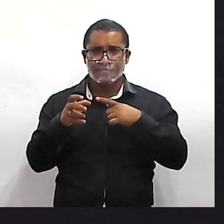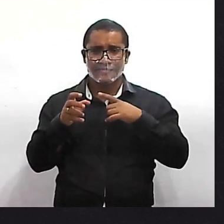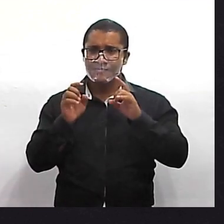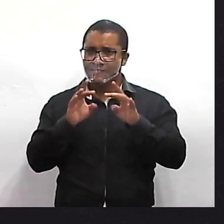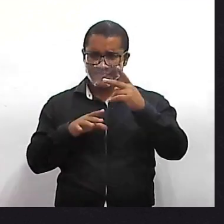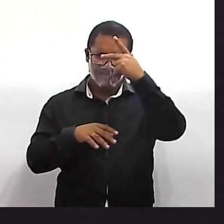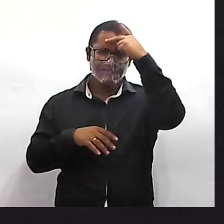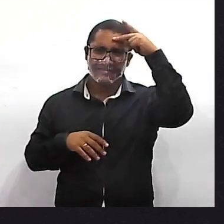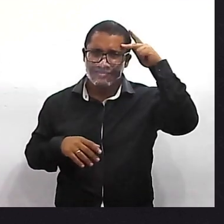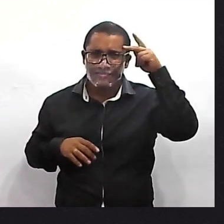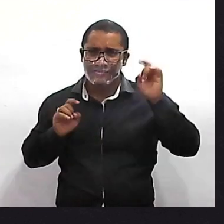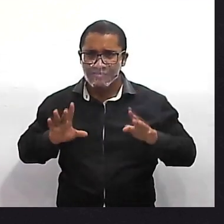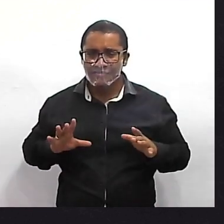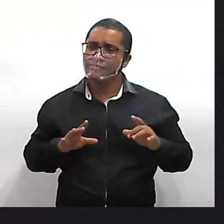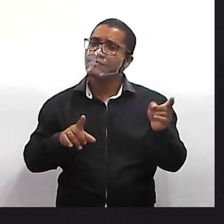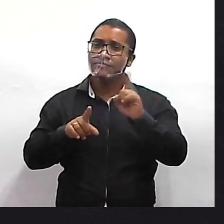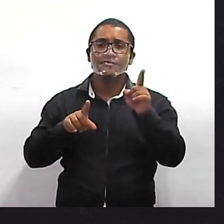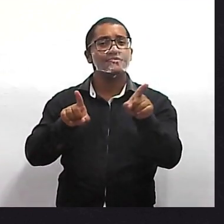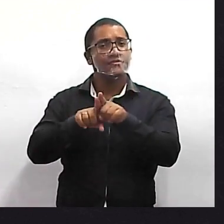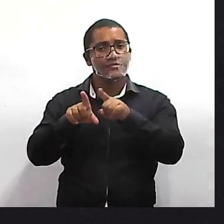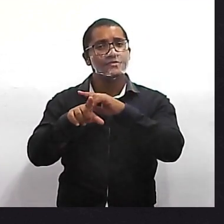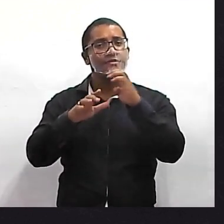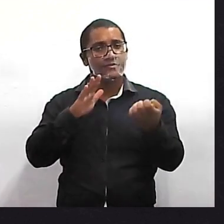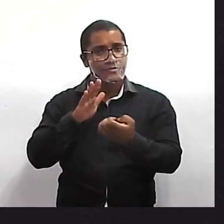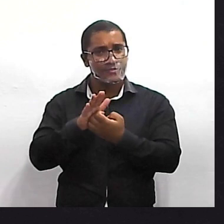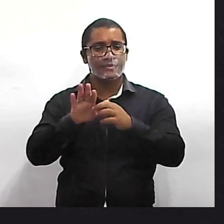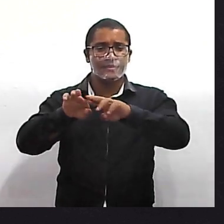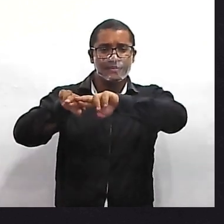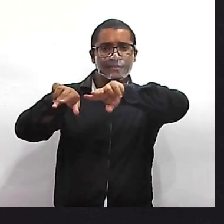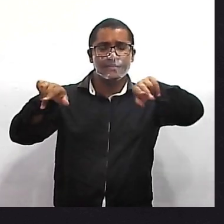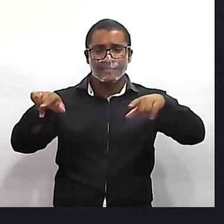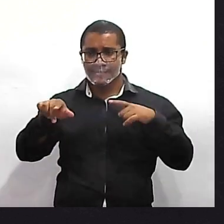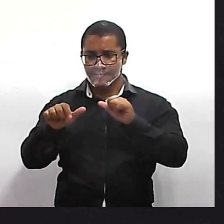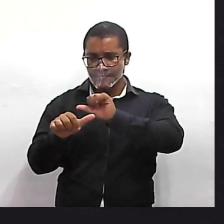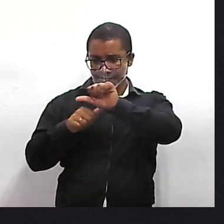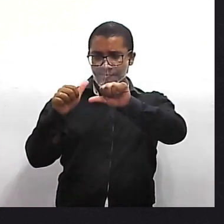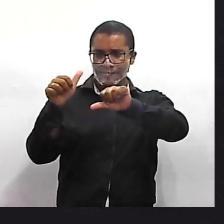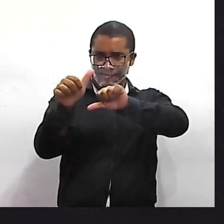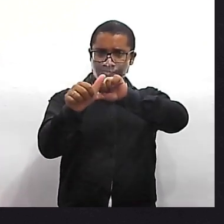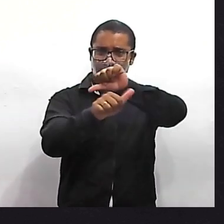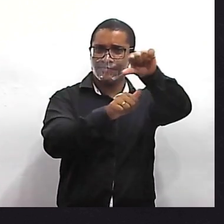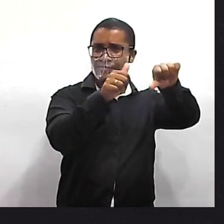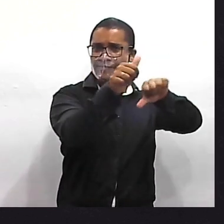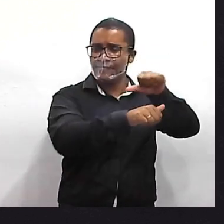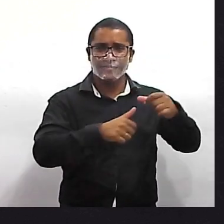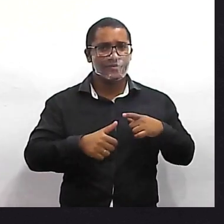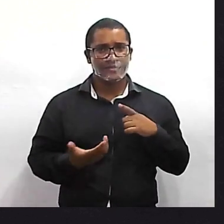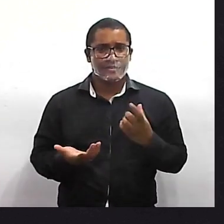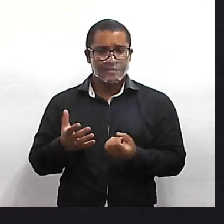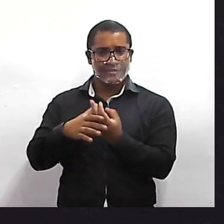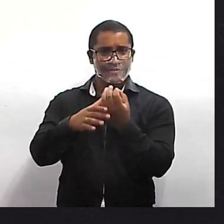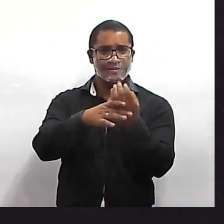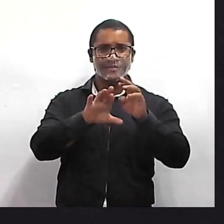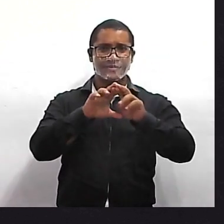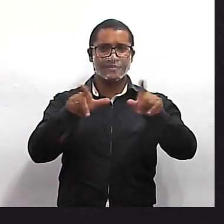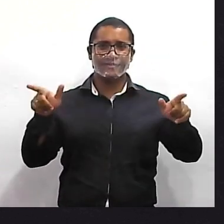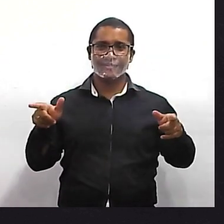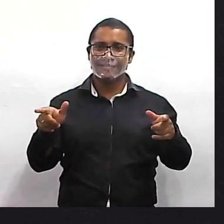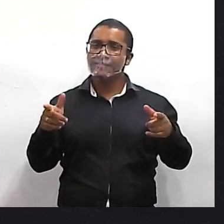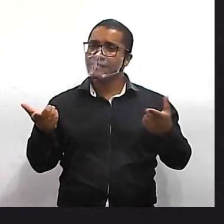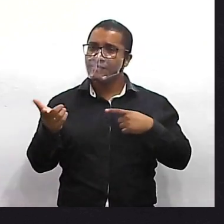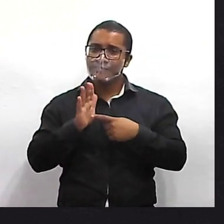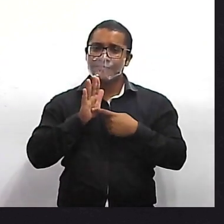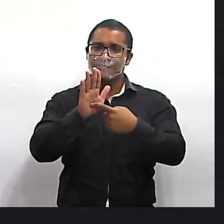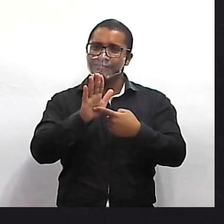né, mas as próprias organizações também se reinventaram, né? Também foram protagonistas dentro desse